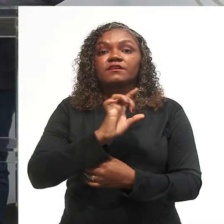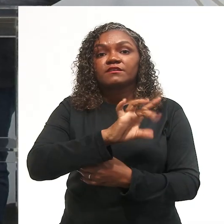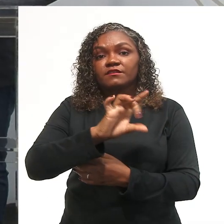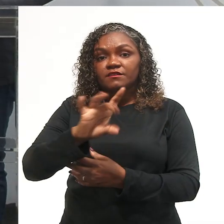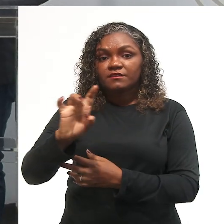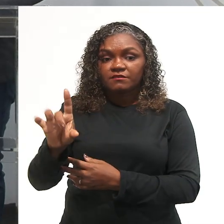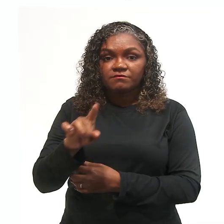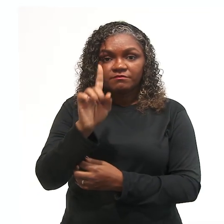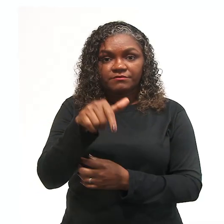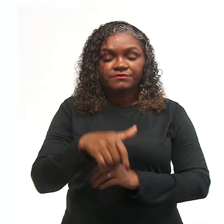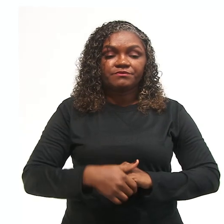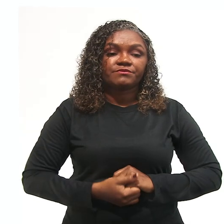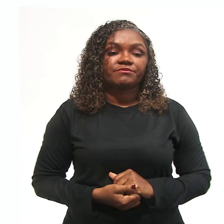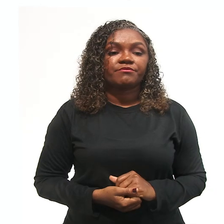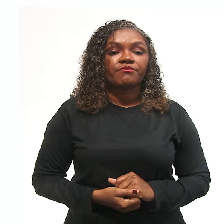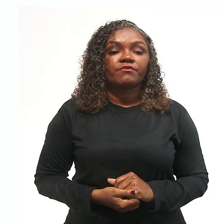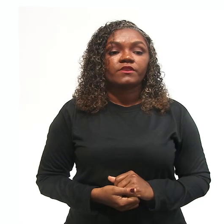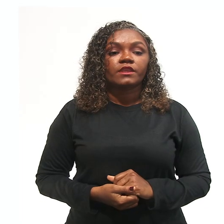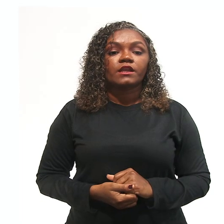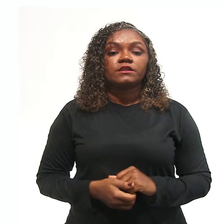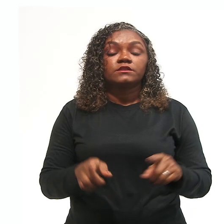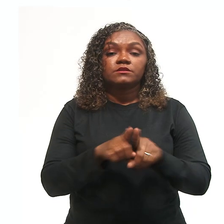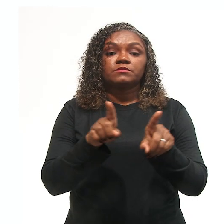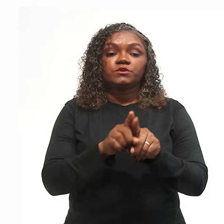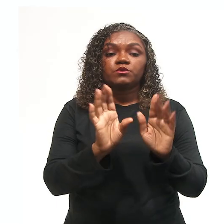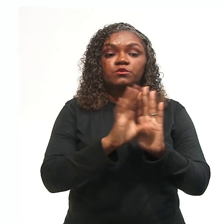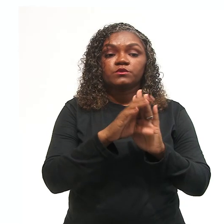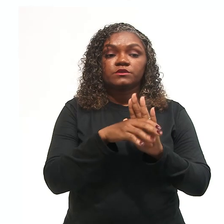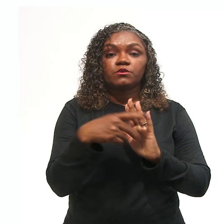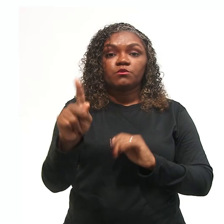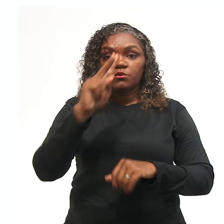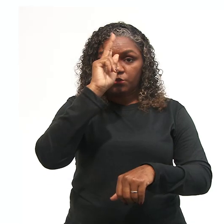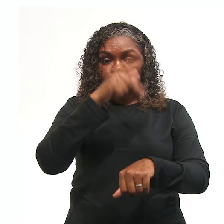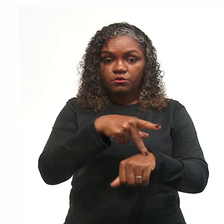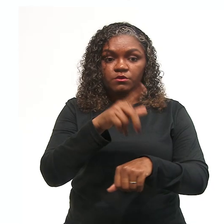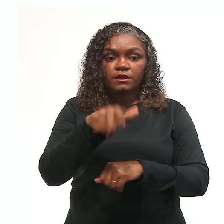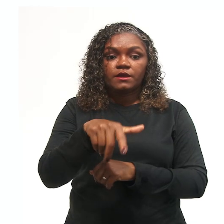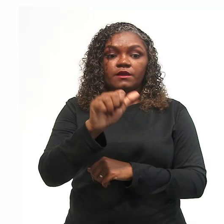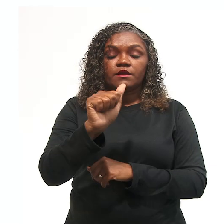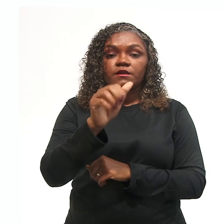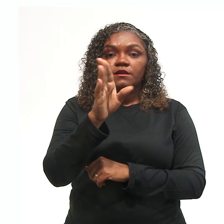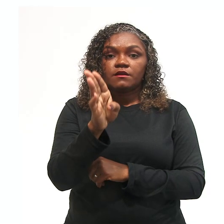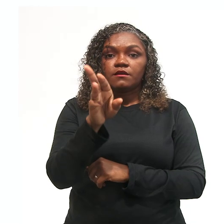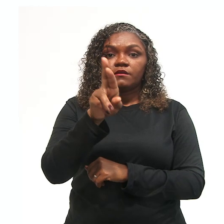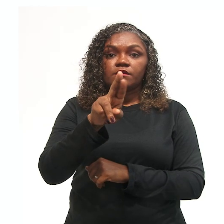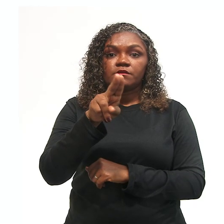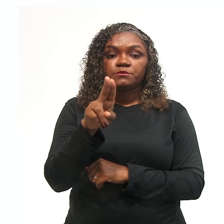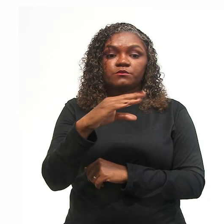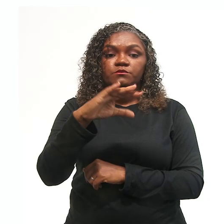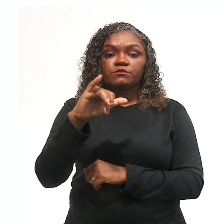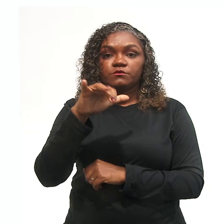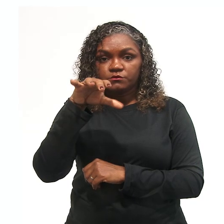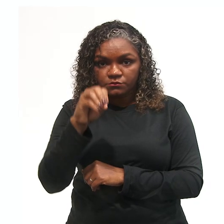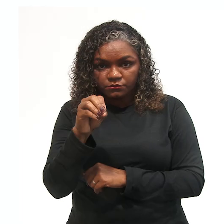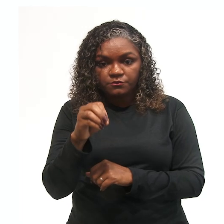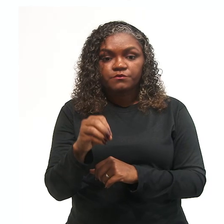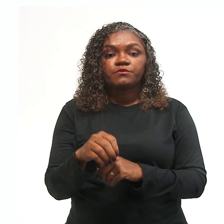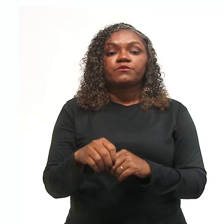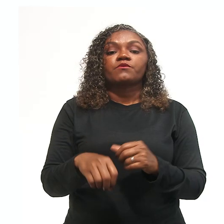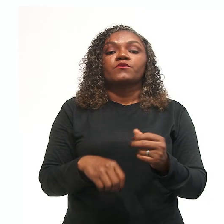de orçamento público. Um outro conceito aqui do professor Abrúcio e Loureiro, O orçamento é um